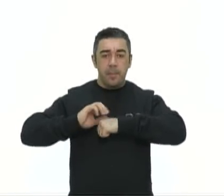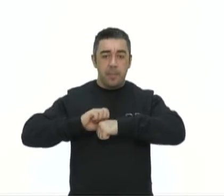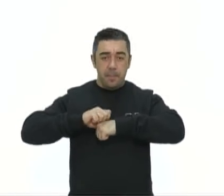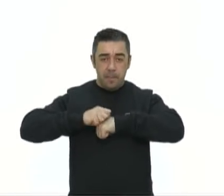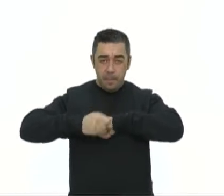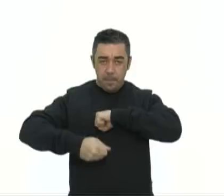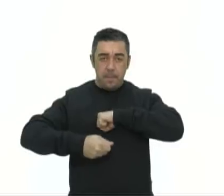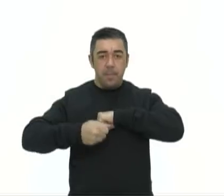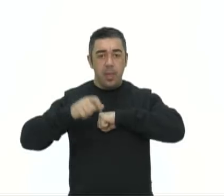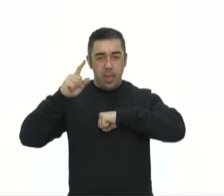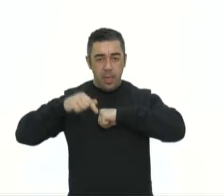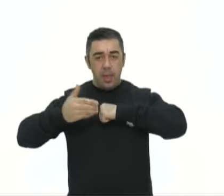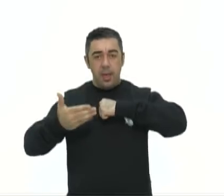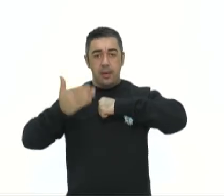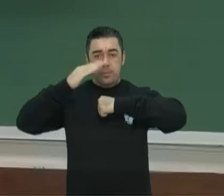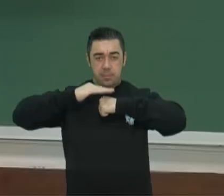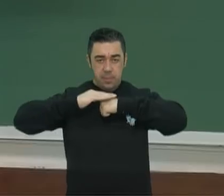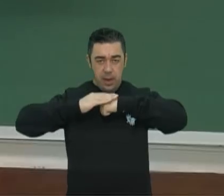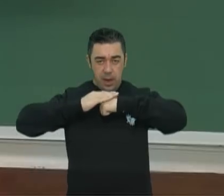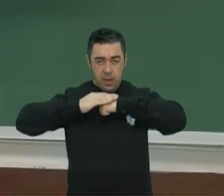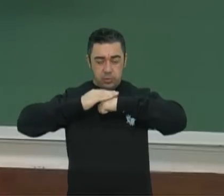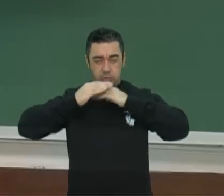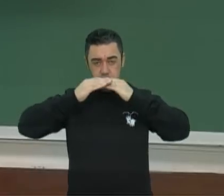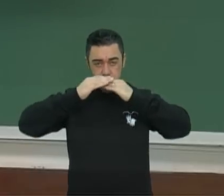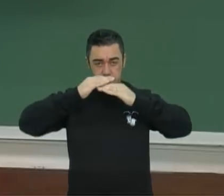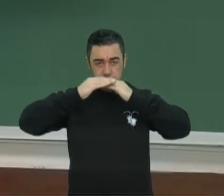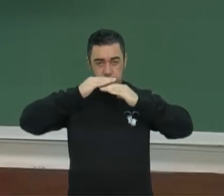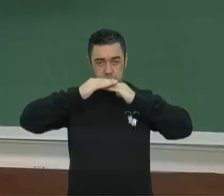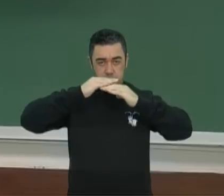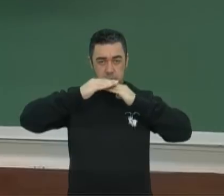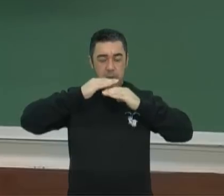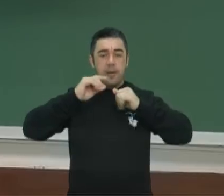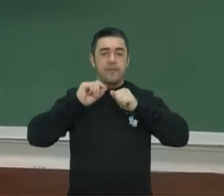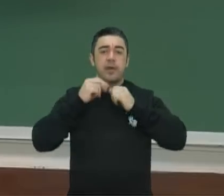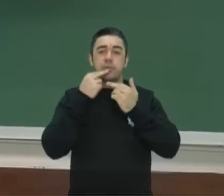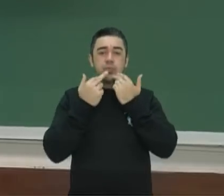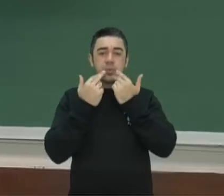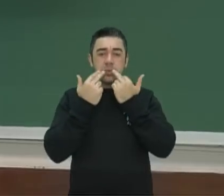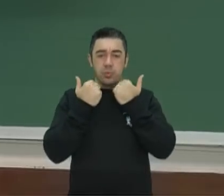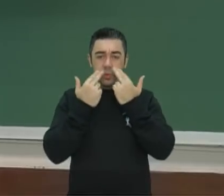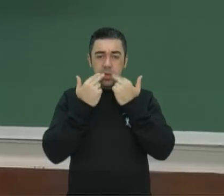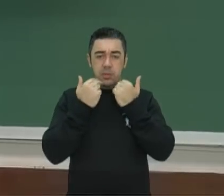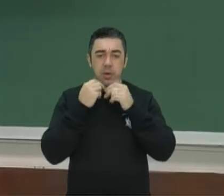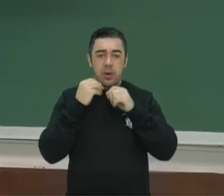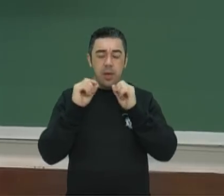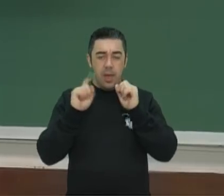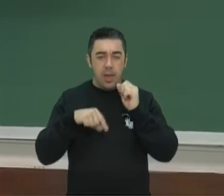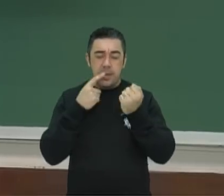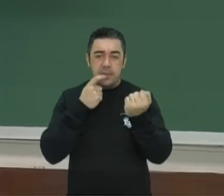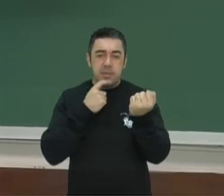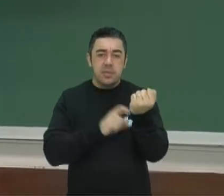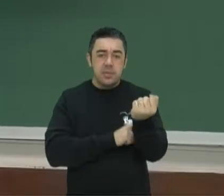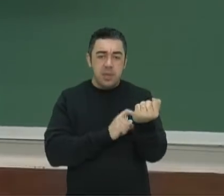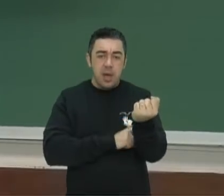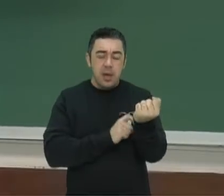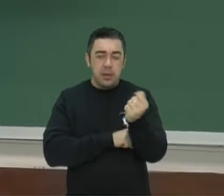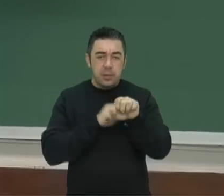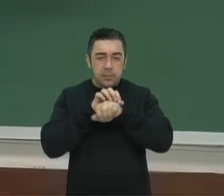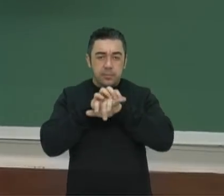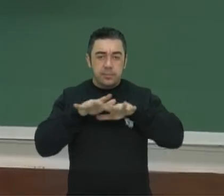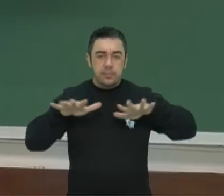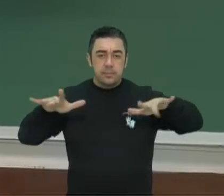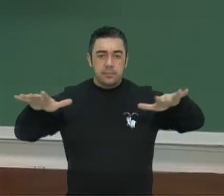a pele, ele vai estar embaixo ali da pele, né, criando essa nutrição, né, levando essa vascularização ali com sangue